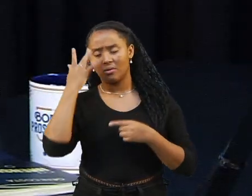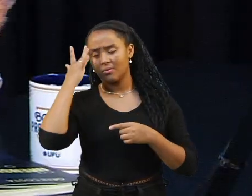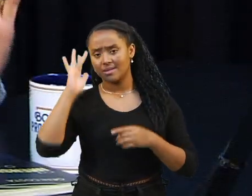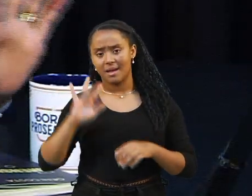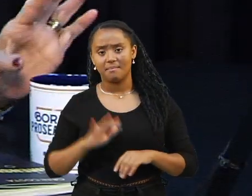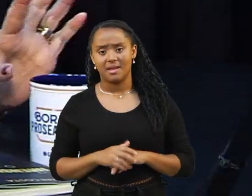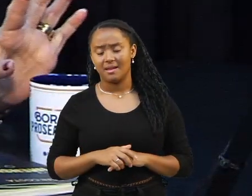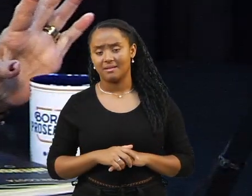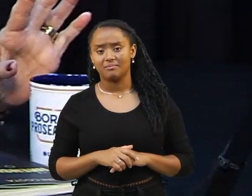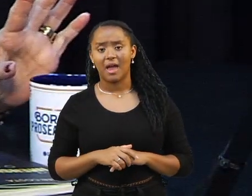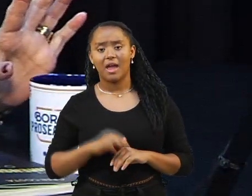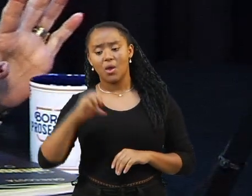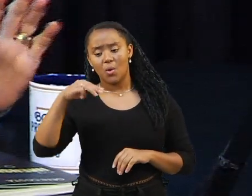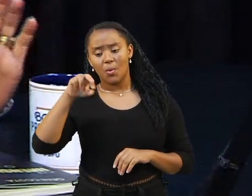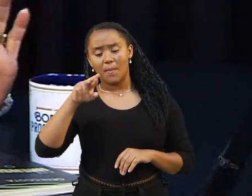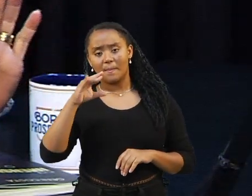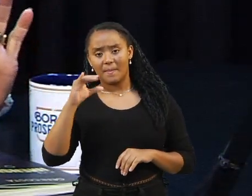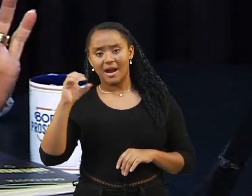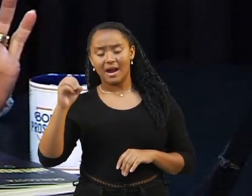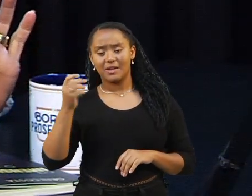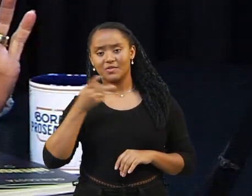mim, Geni, você criou